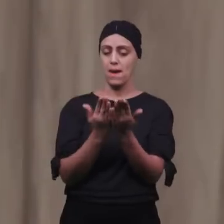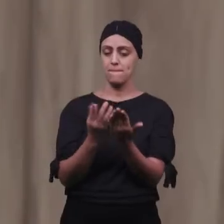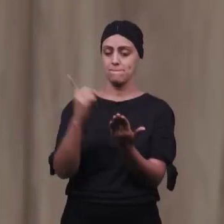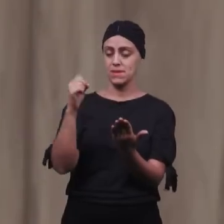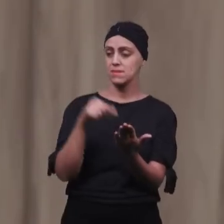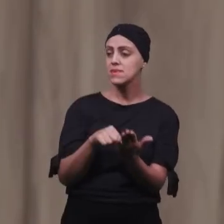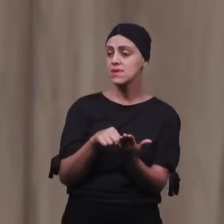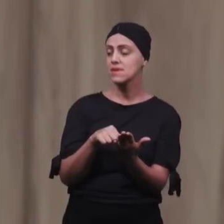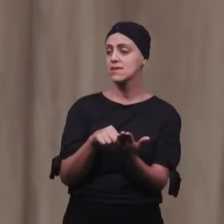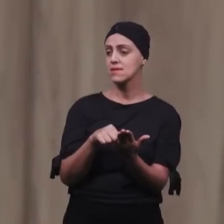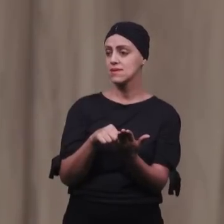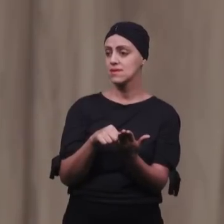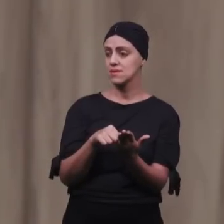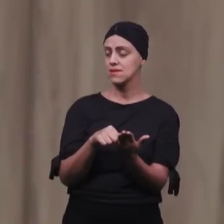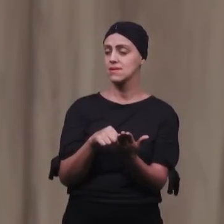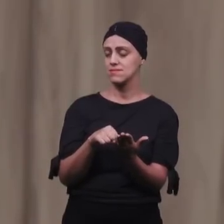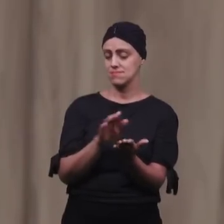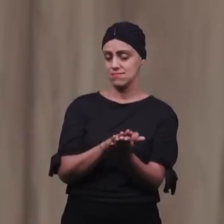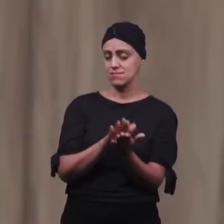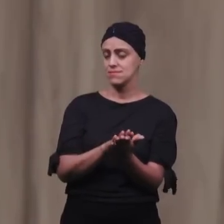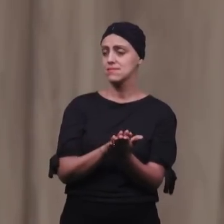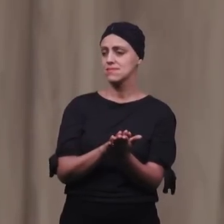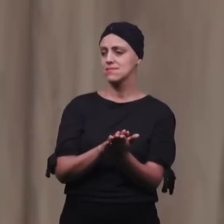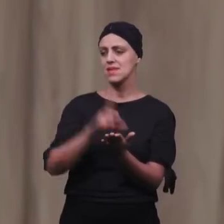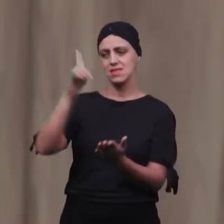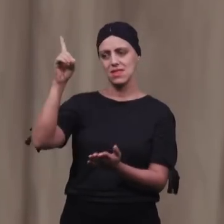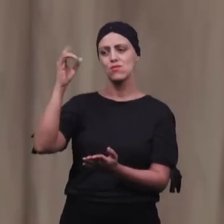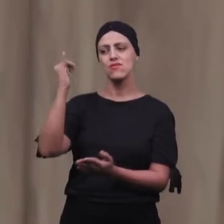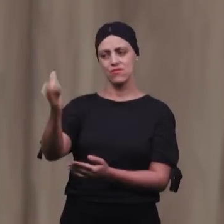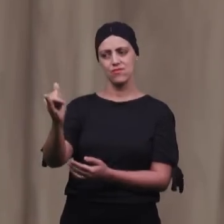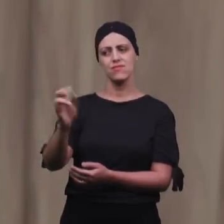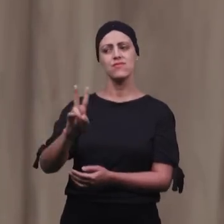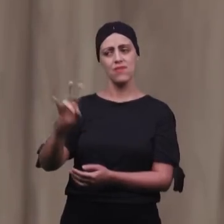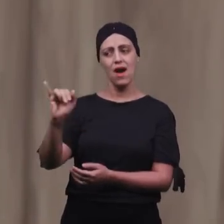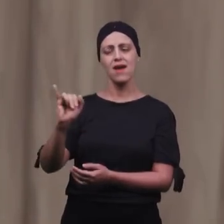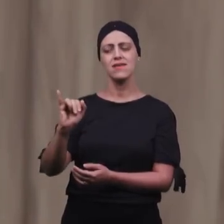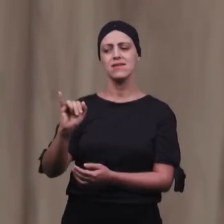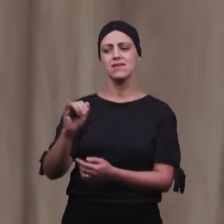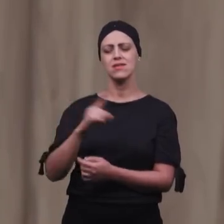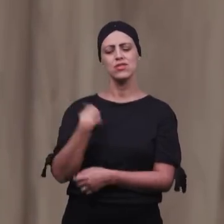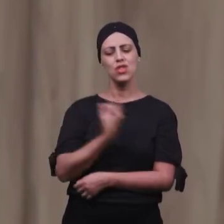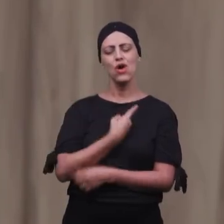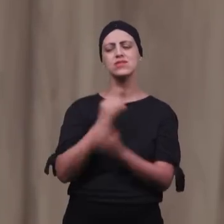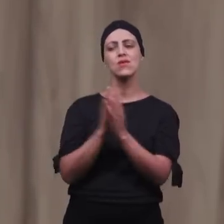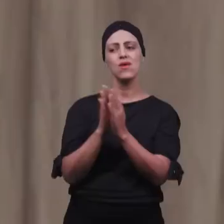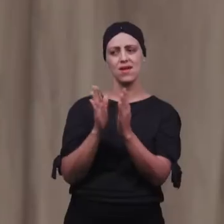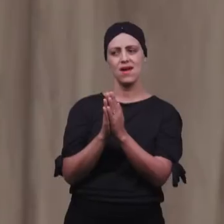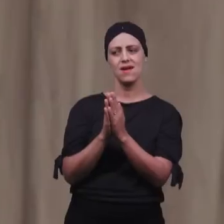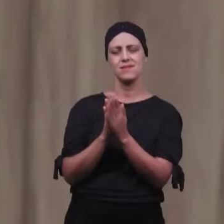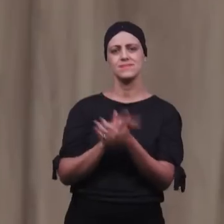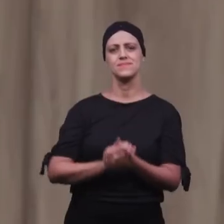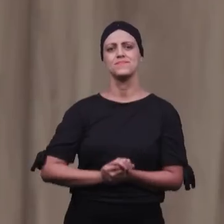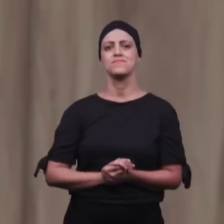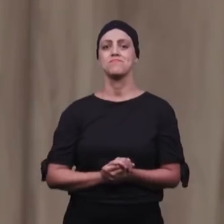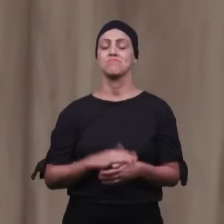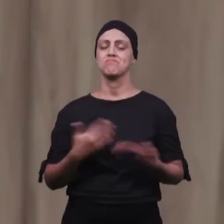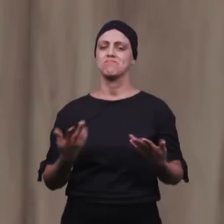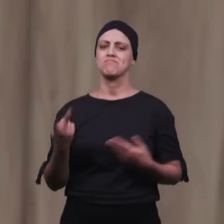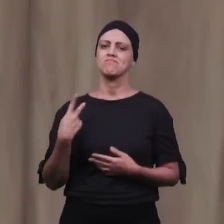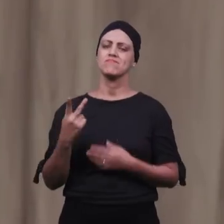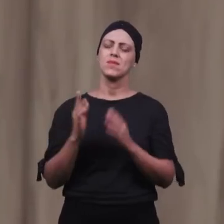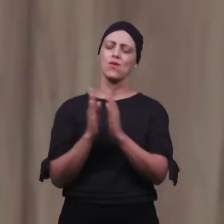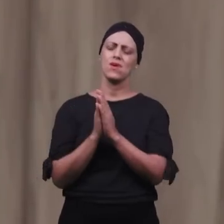mão, ele vai falar. Mas nós vamos orar. E assim, orei com ela